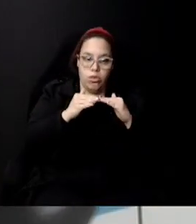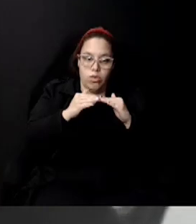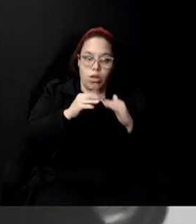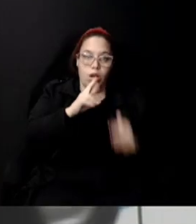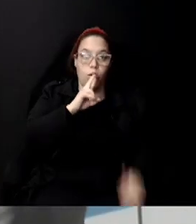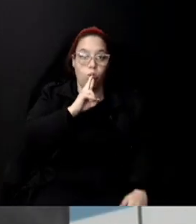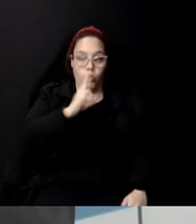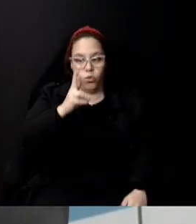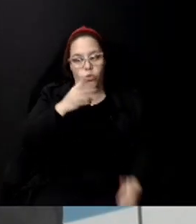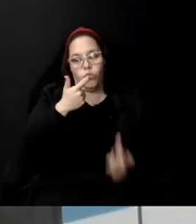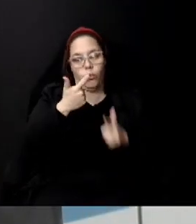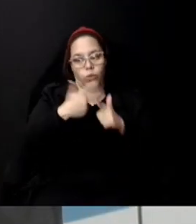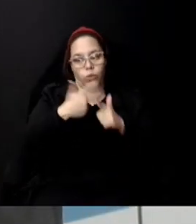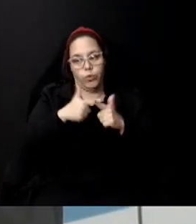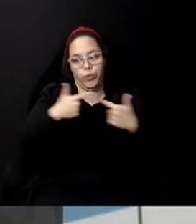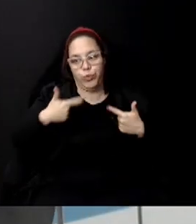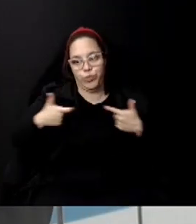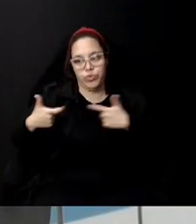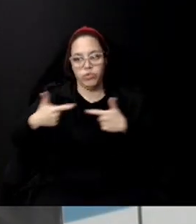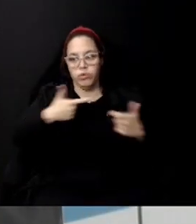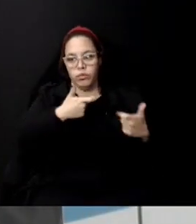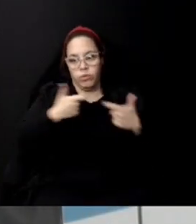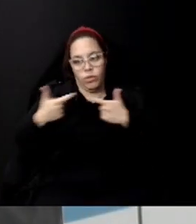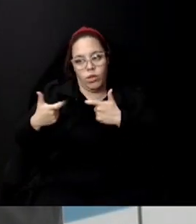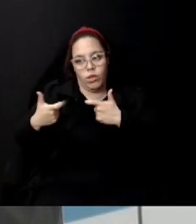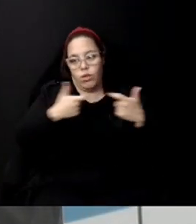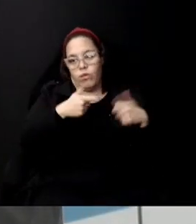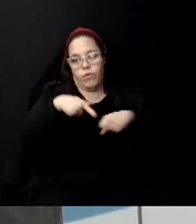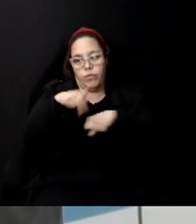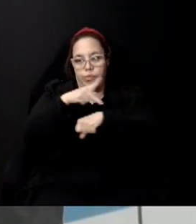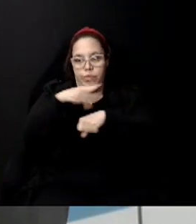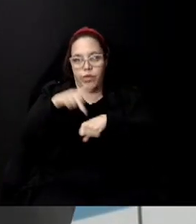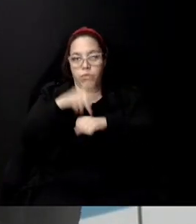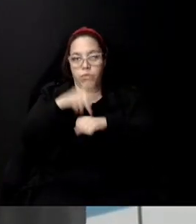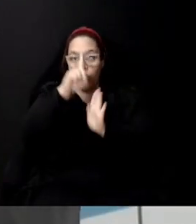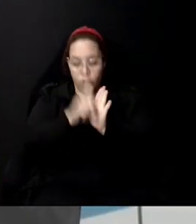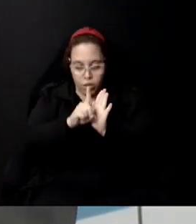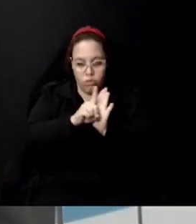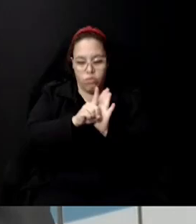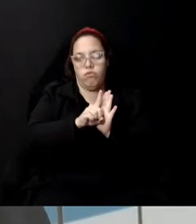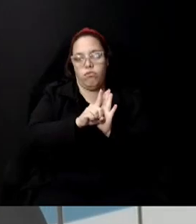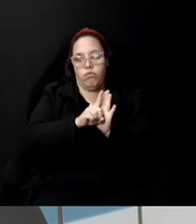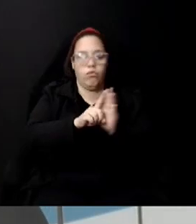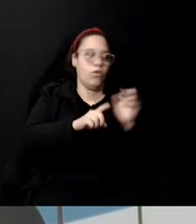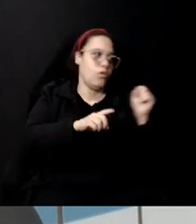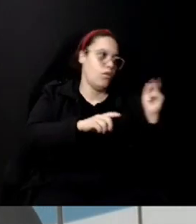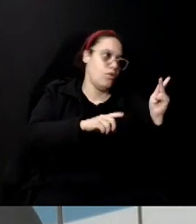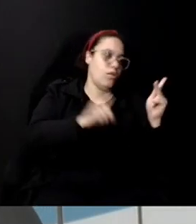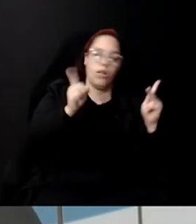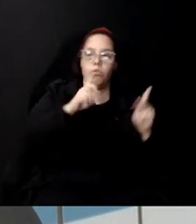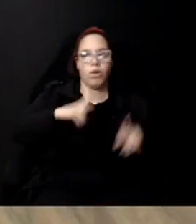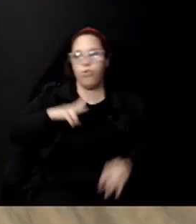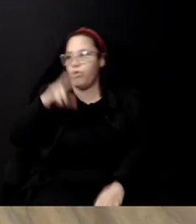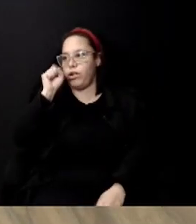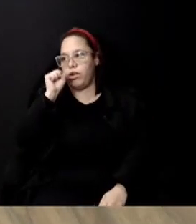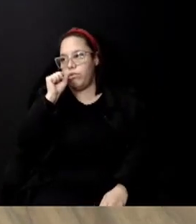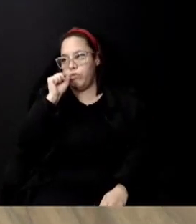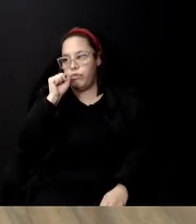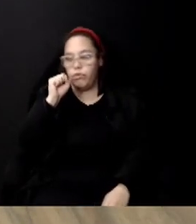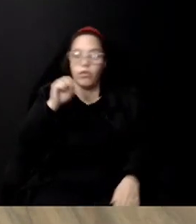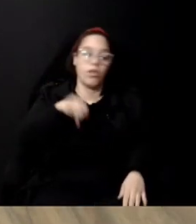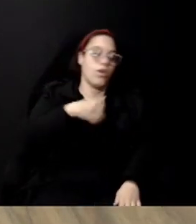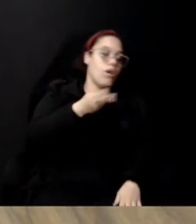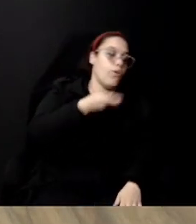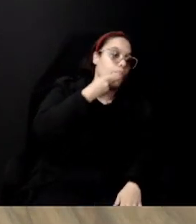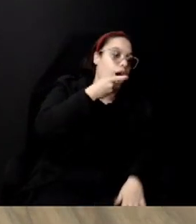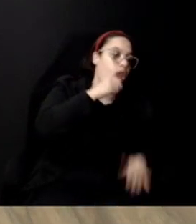dos conflitos entre os países pelo direito, não pela força. E quando a gente fala em direitos,